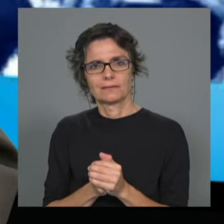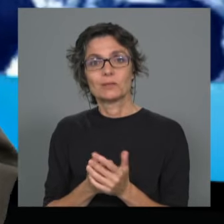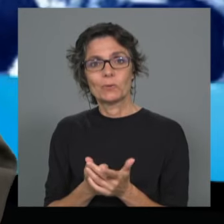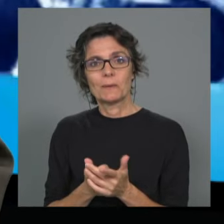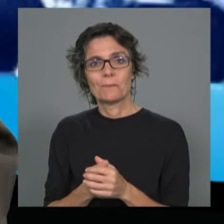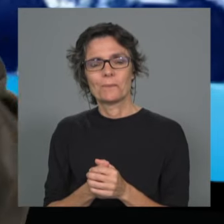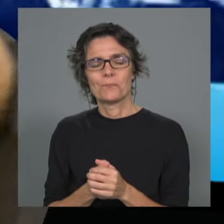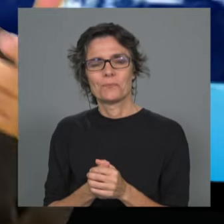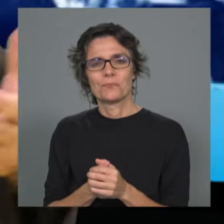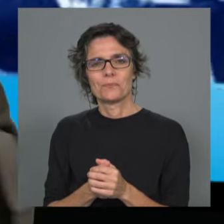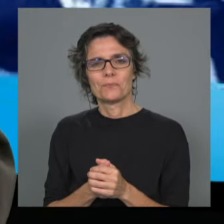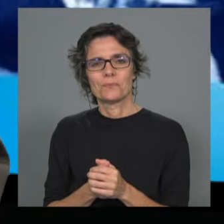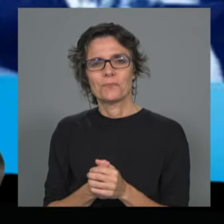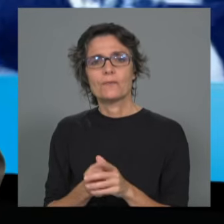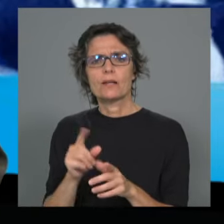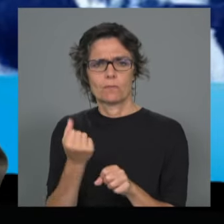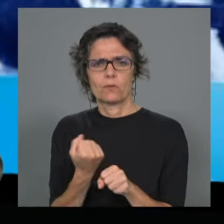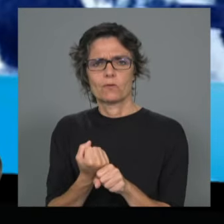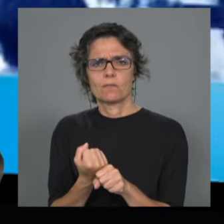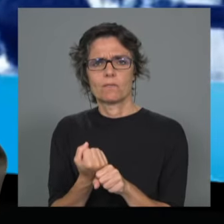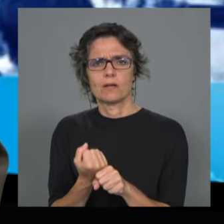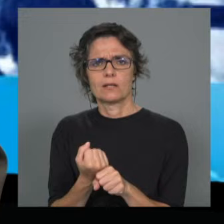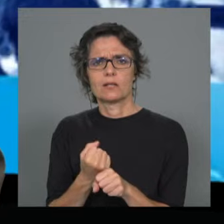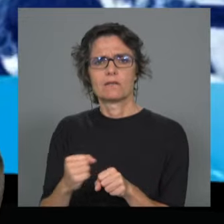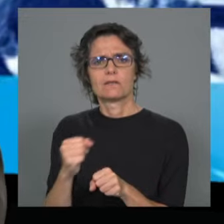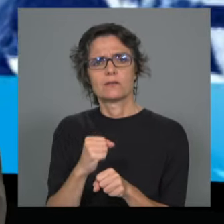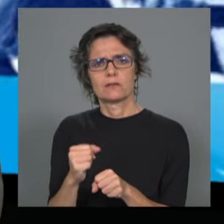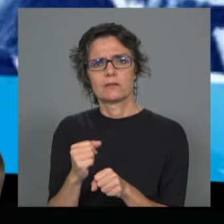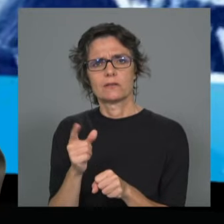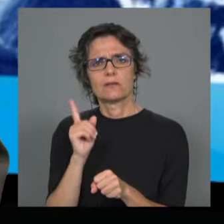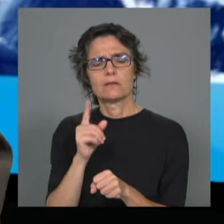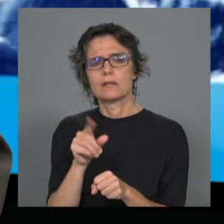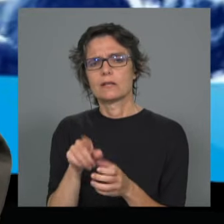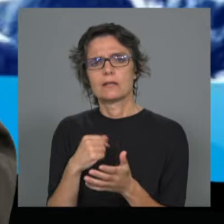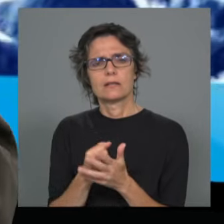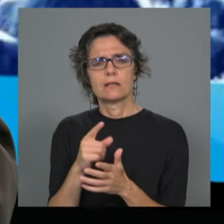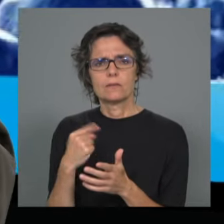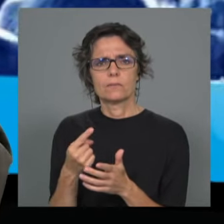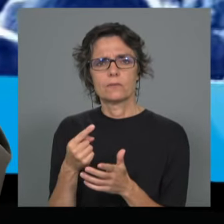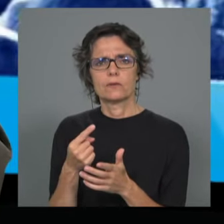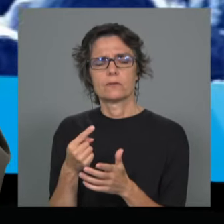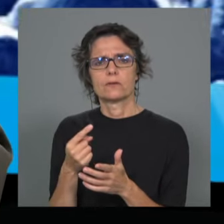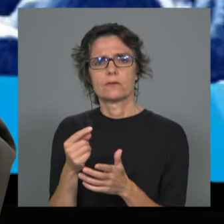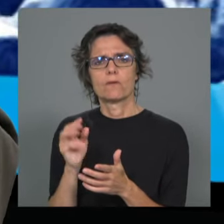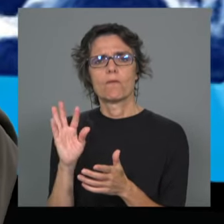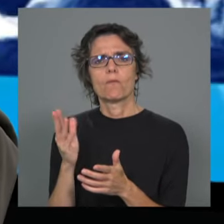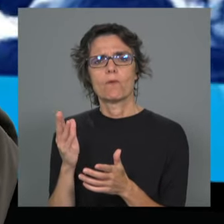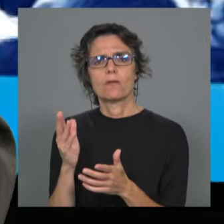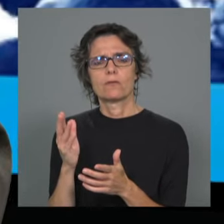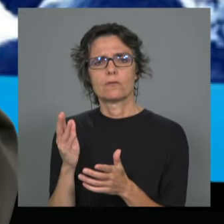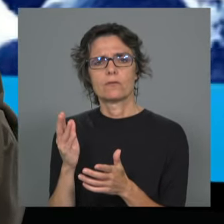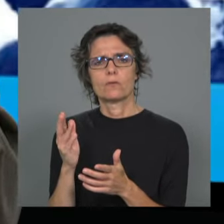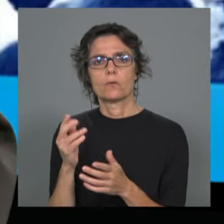pronto, lá está. Sim. E mesmo no trabalho é muito importante nós sermos samaritanos, não haver